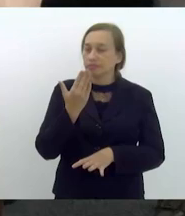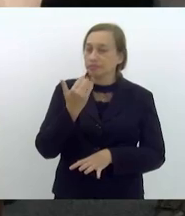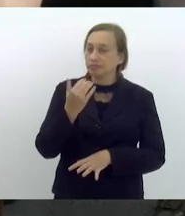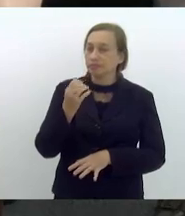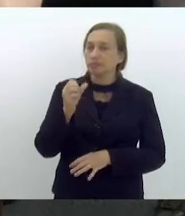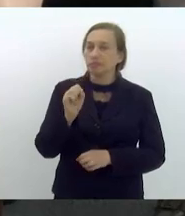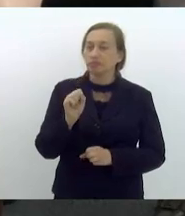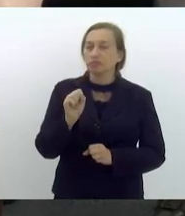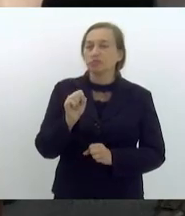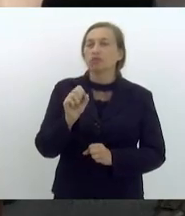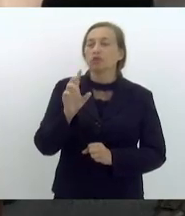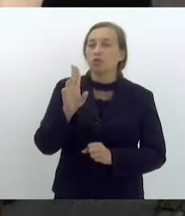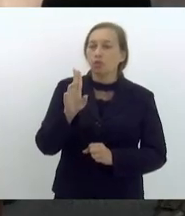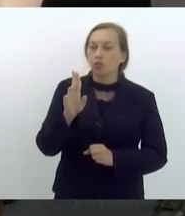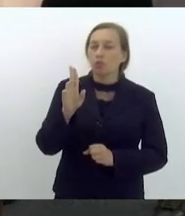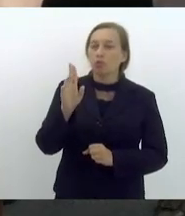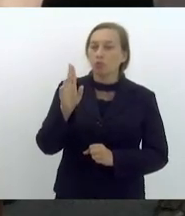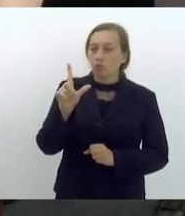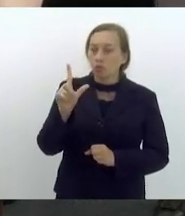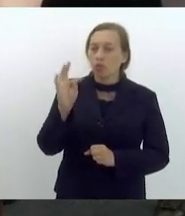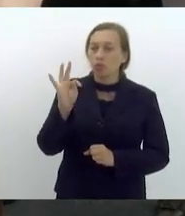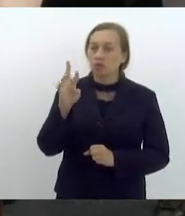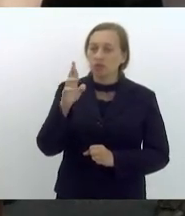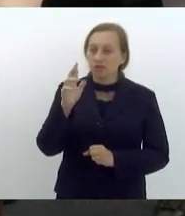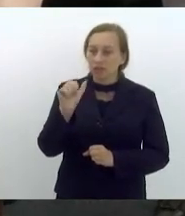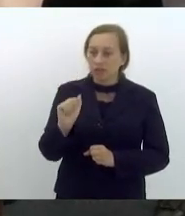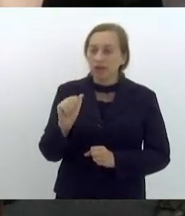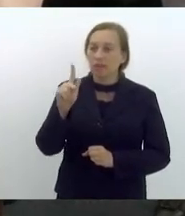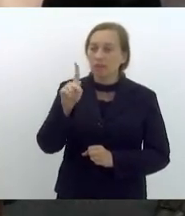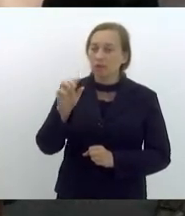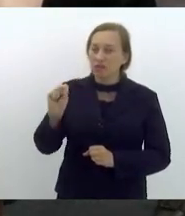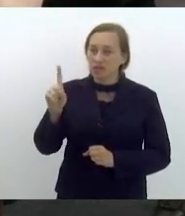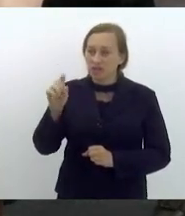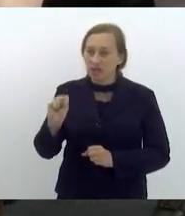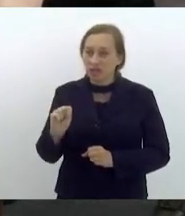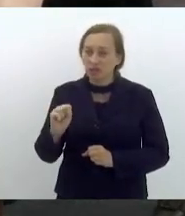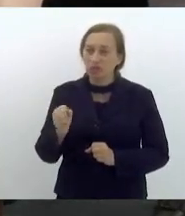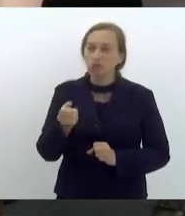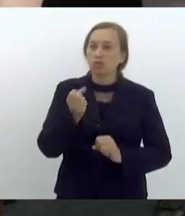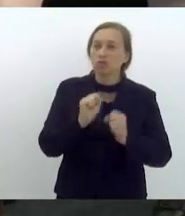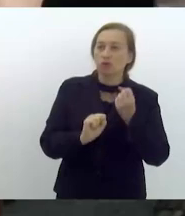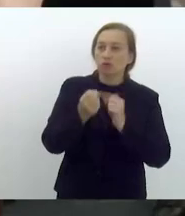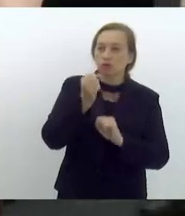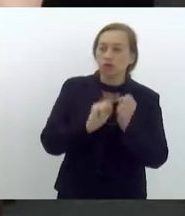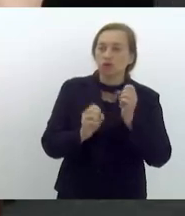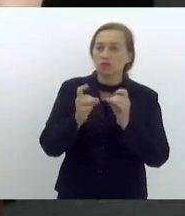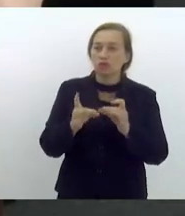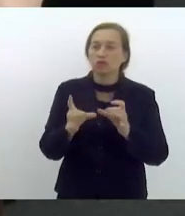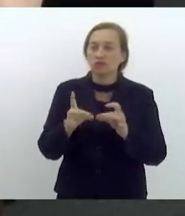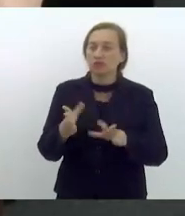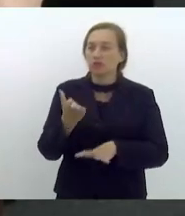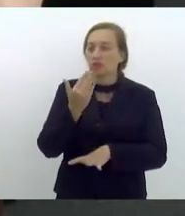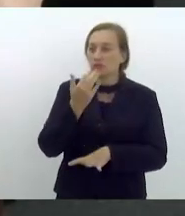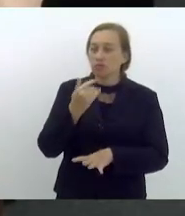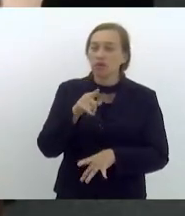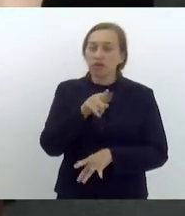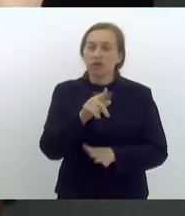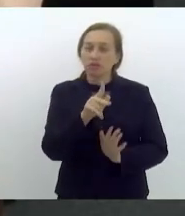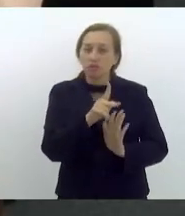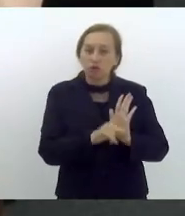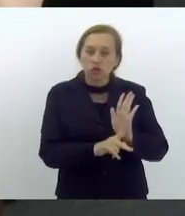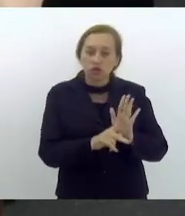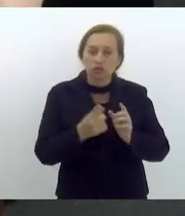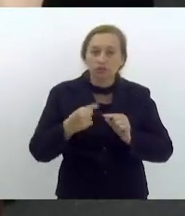ultraprocessados das cantinas demais locais de venda de produtos de alimentos escola pública privado Estado do Rio de Janeiro esse projeto a gente